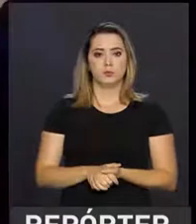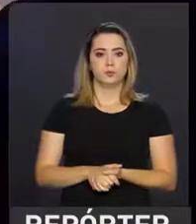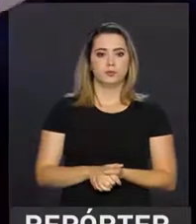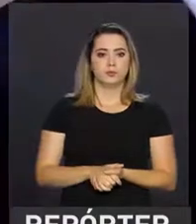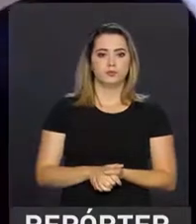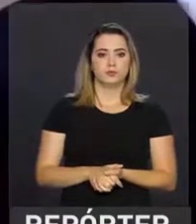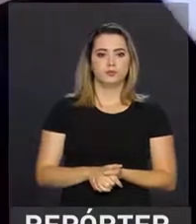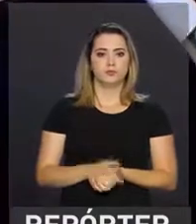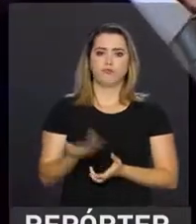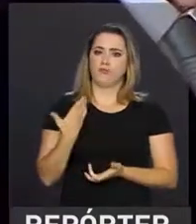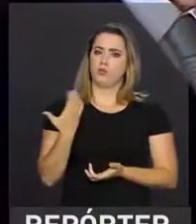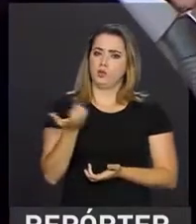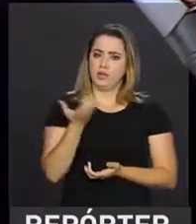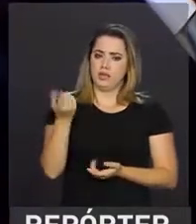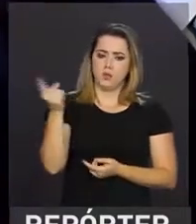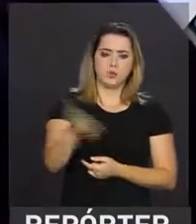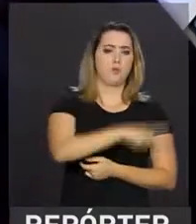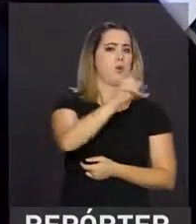da utilização